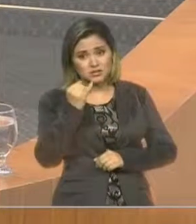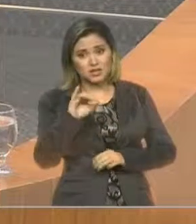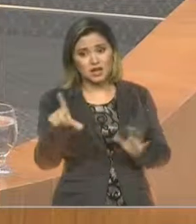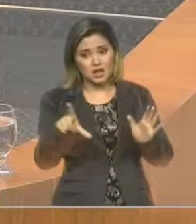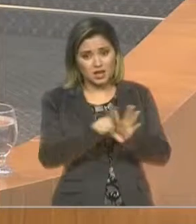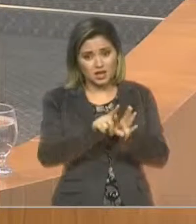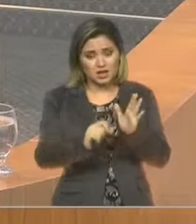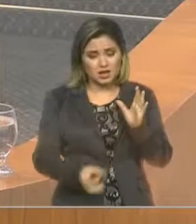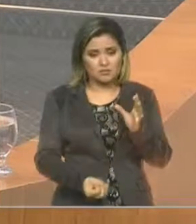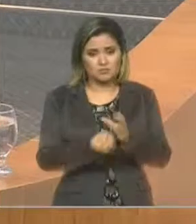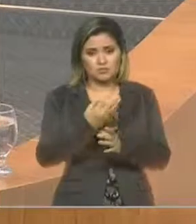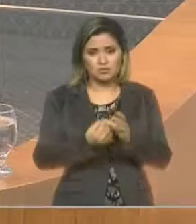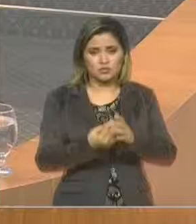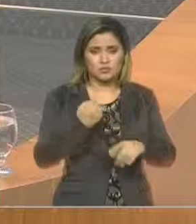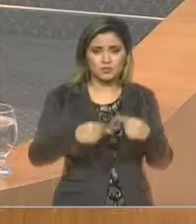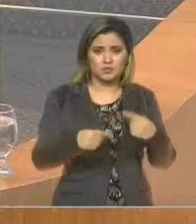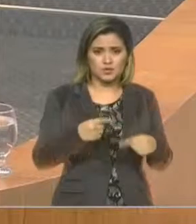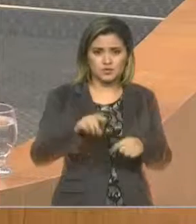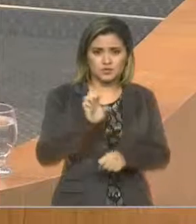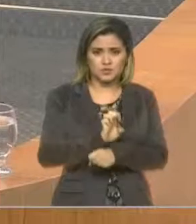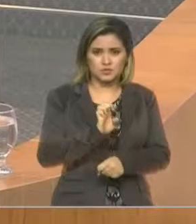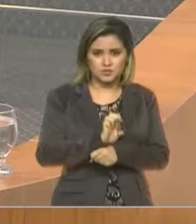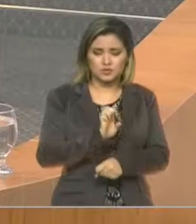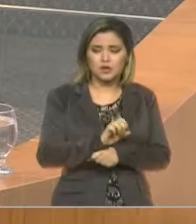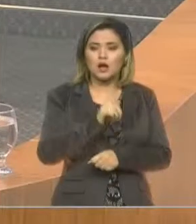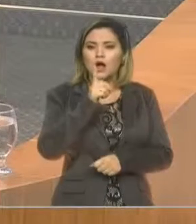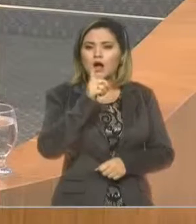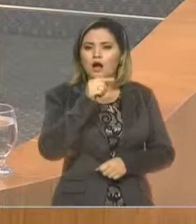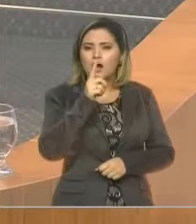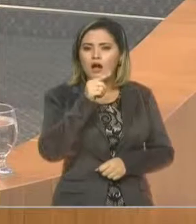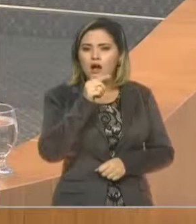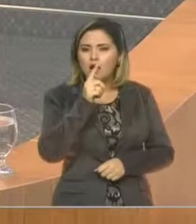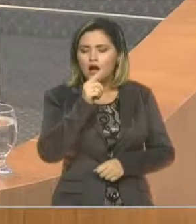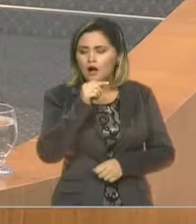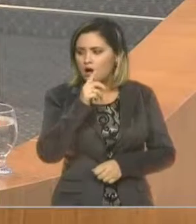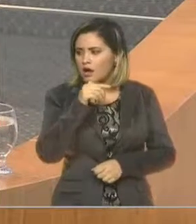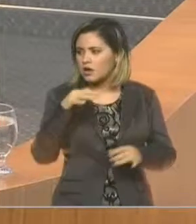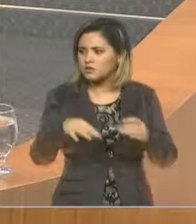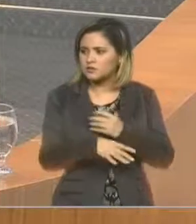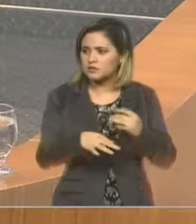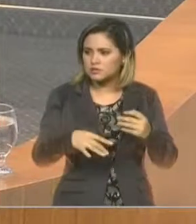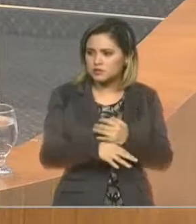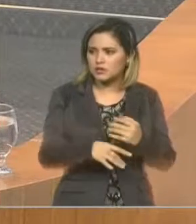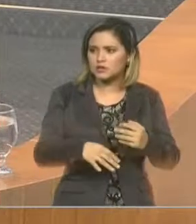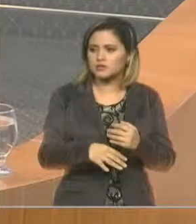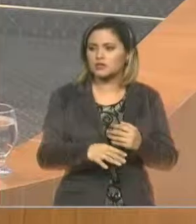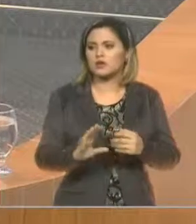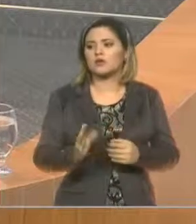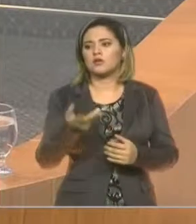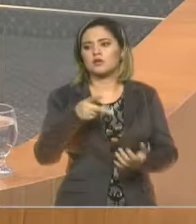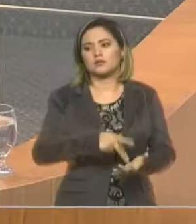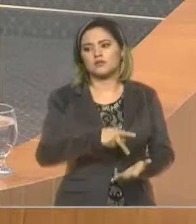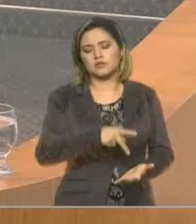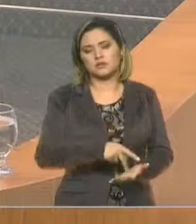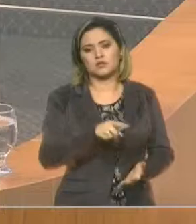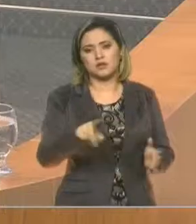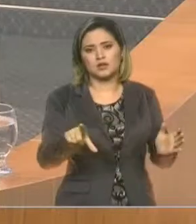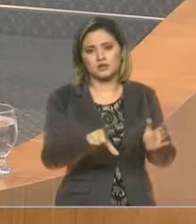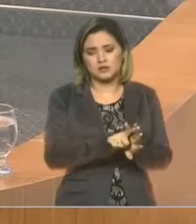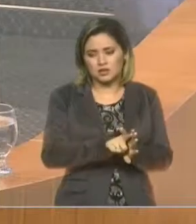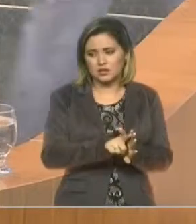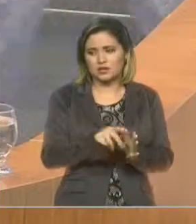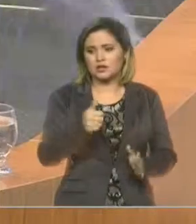e manejo integrado de águas urbanas está sendo efetivamente cumprida. Essa lei, a